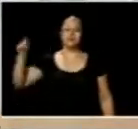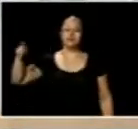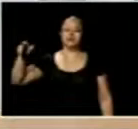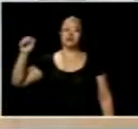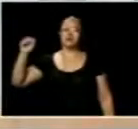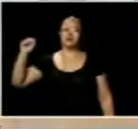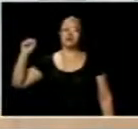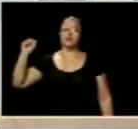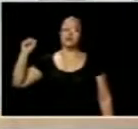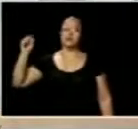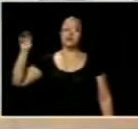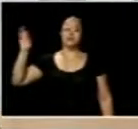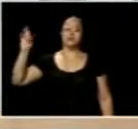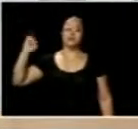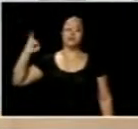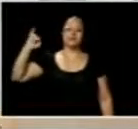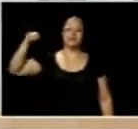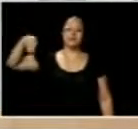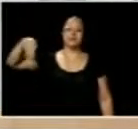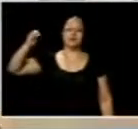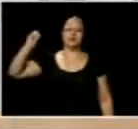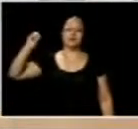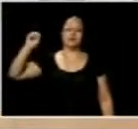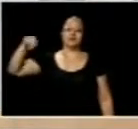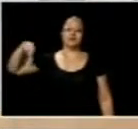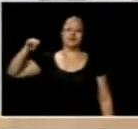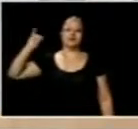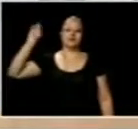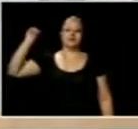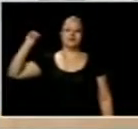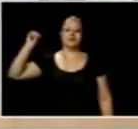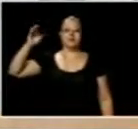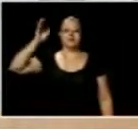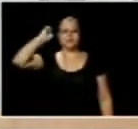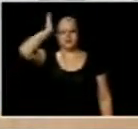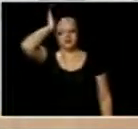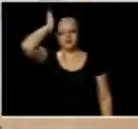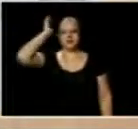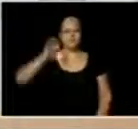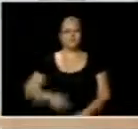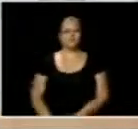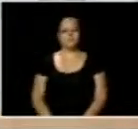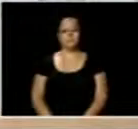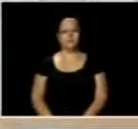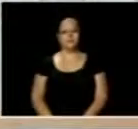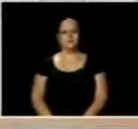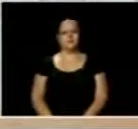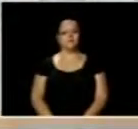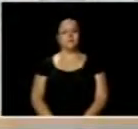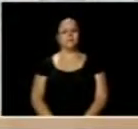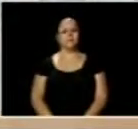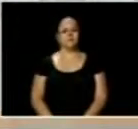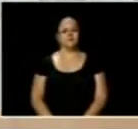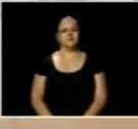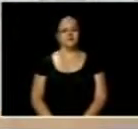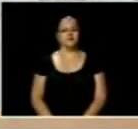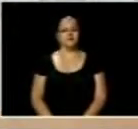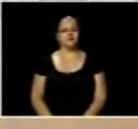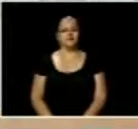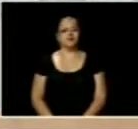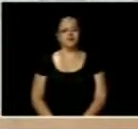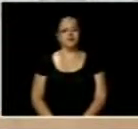Aqui, a arquiteta Lívia que colocou, nós mapeamos, o nosso grupo, mais de 46 imóveis que